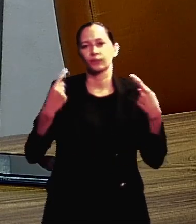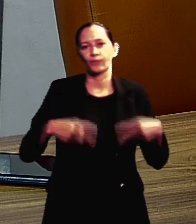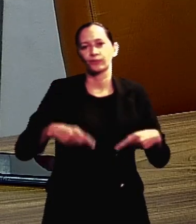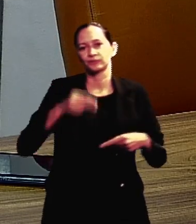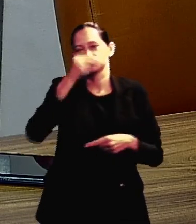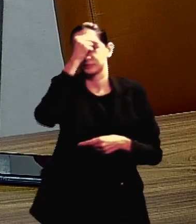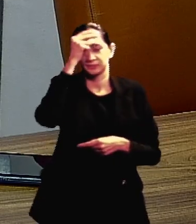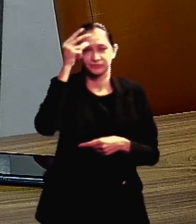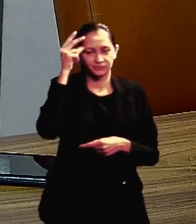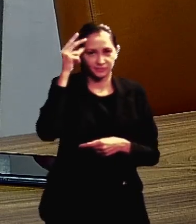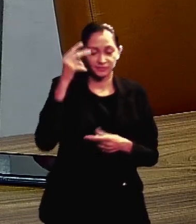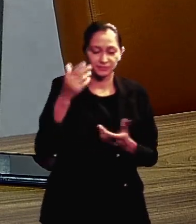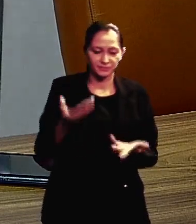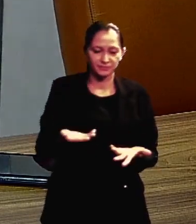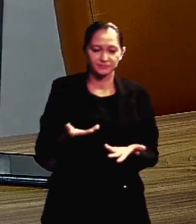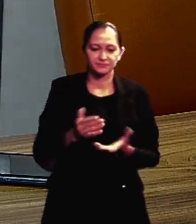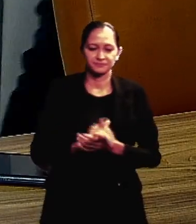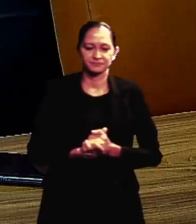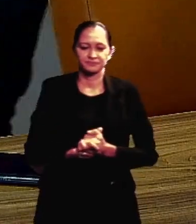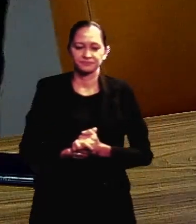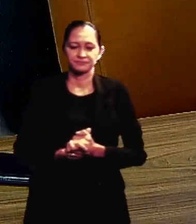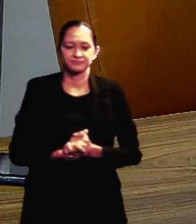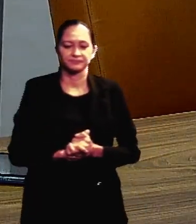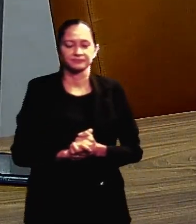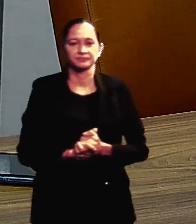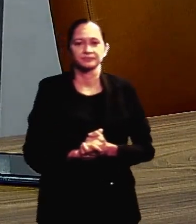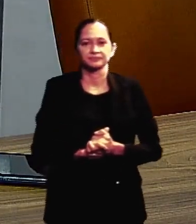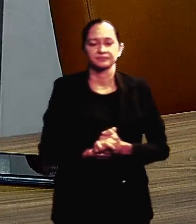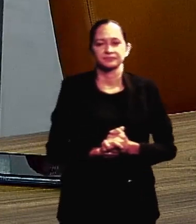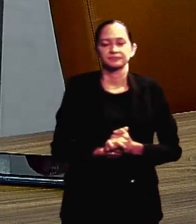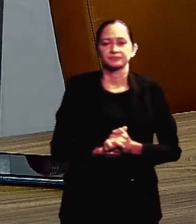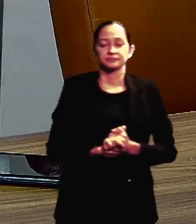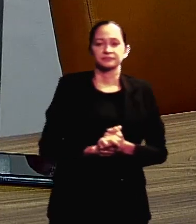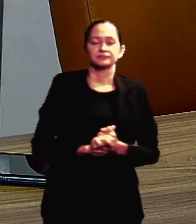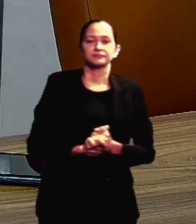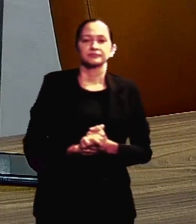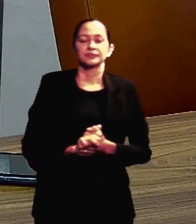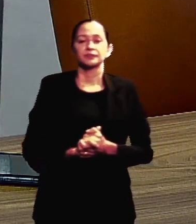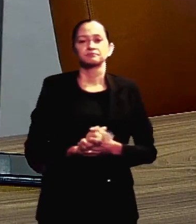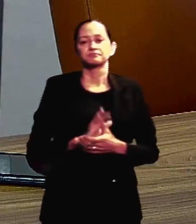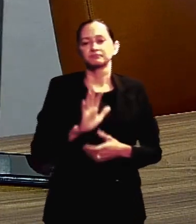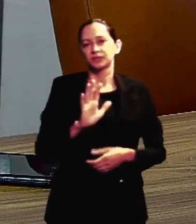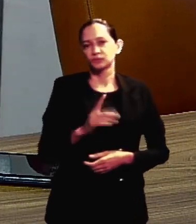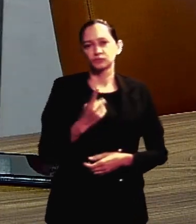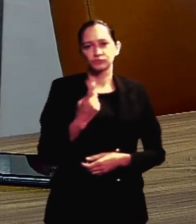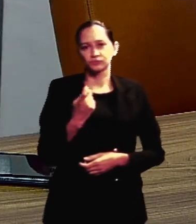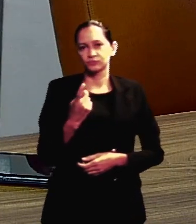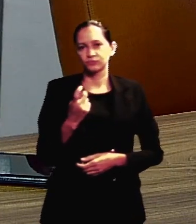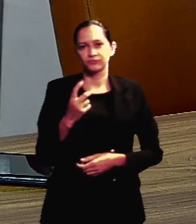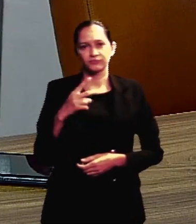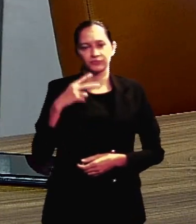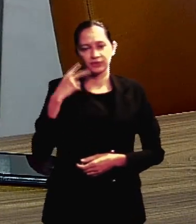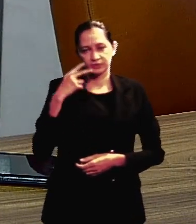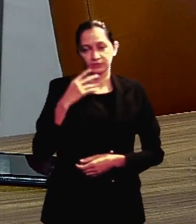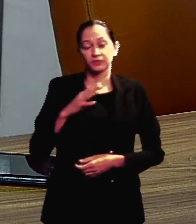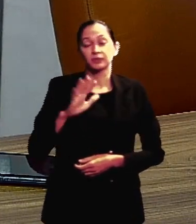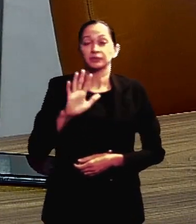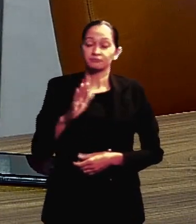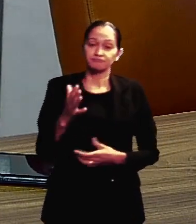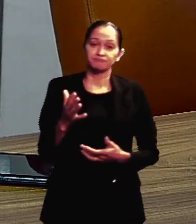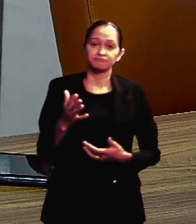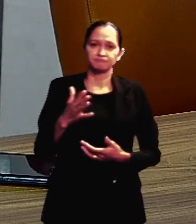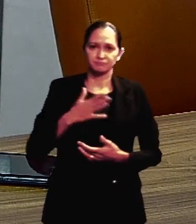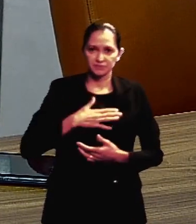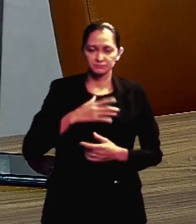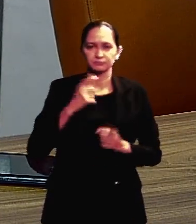tinha... Não, ele tem coisa a ver com o projeto, mas sou o único vereador. Né, minha preocupação